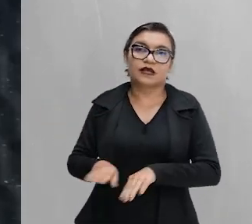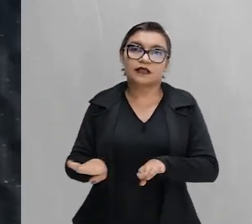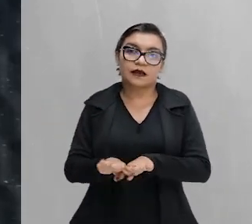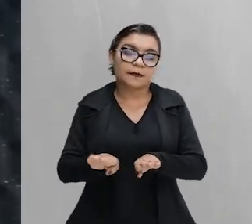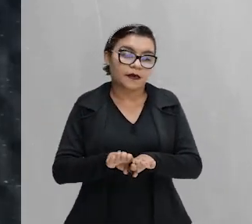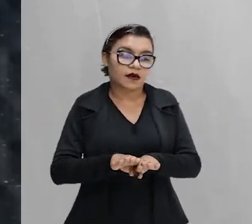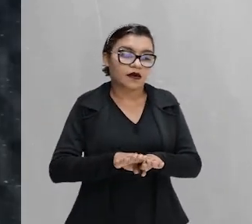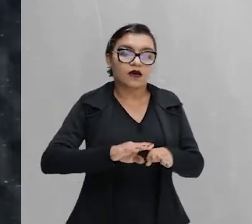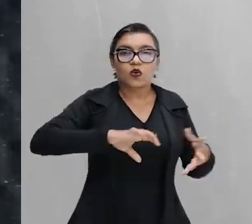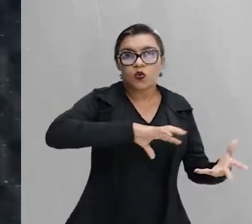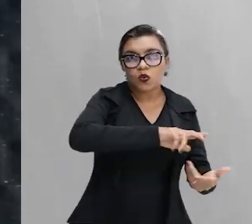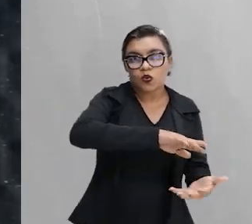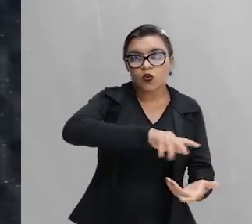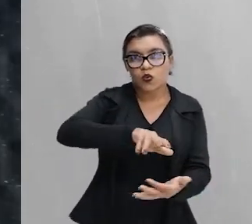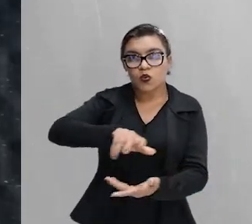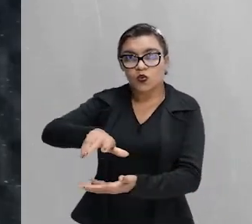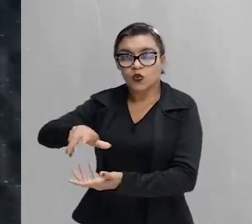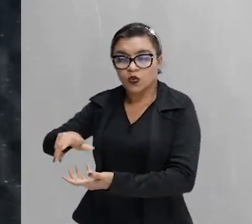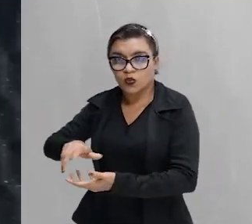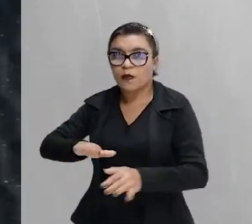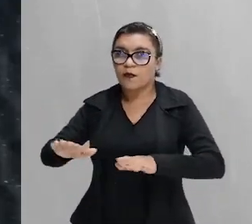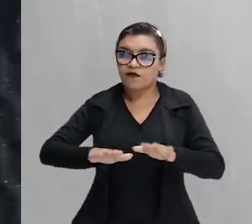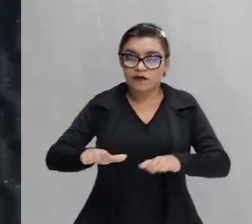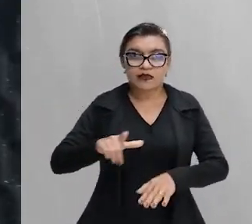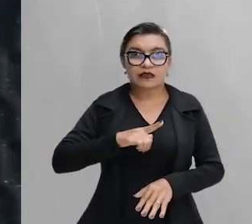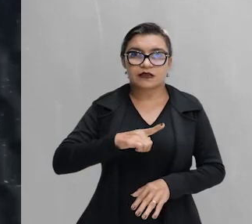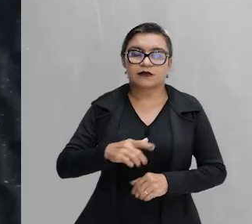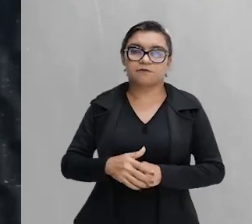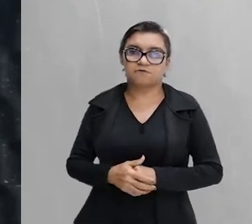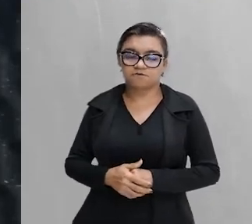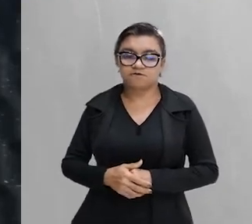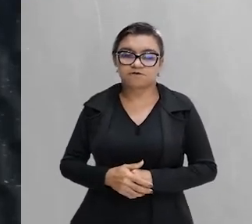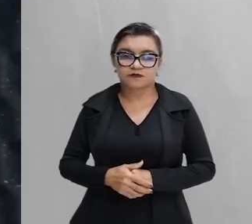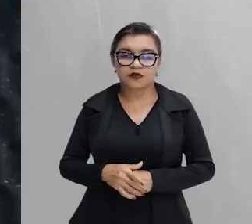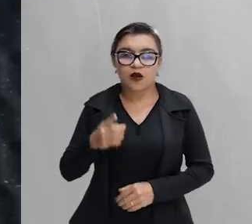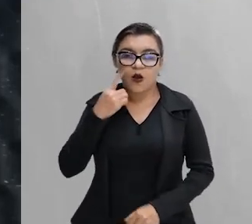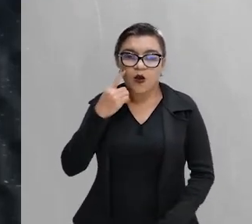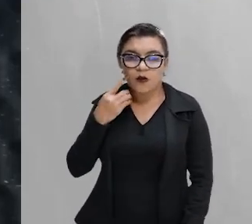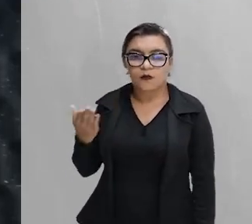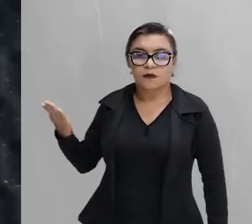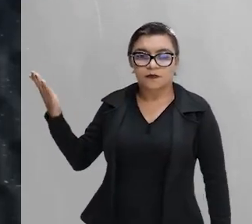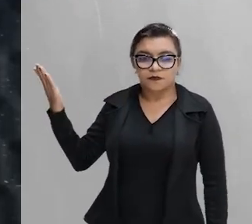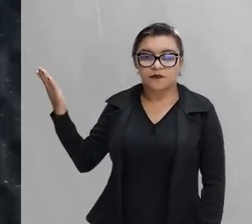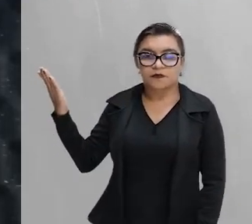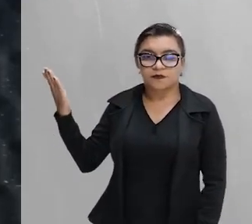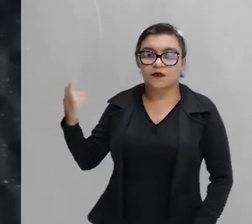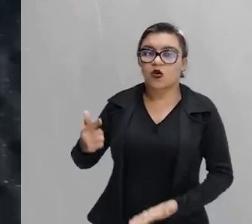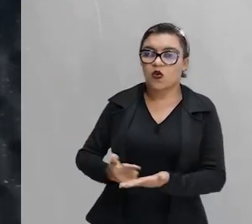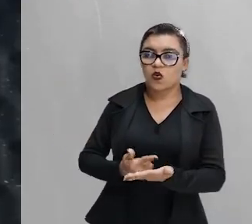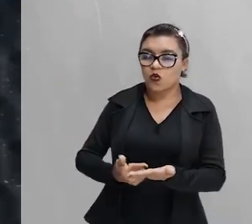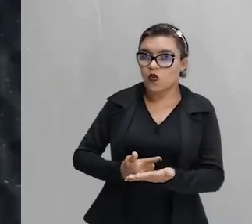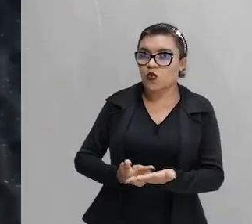aí, cada um ao seu movimento, ok? Então tem aqui uma capa do livro, né? O livro original do